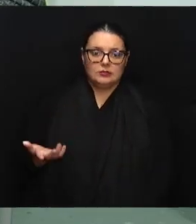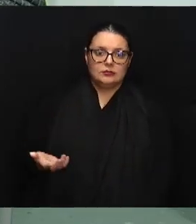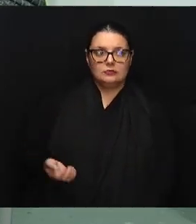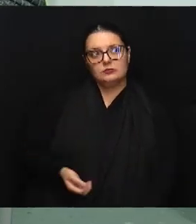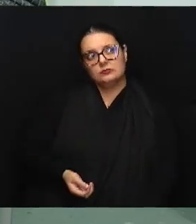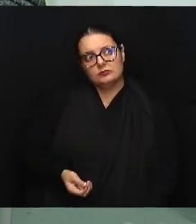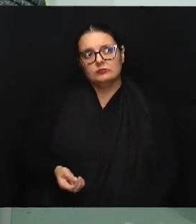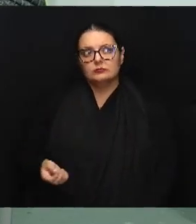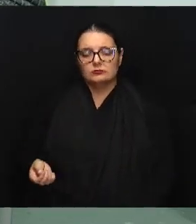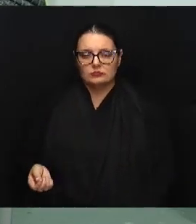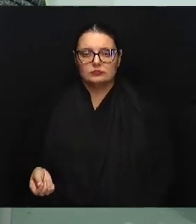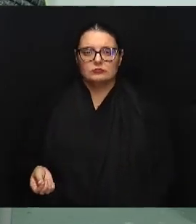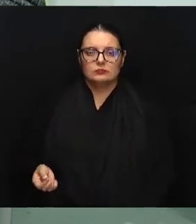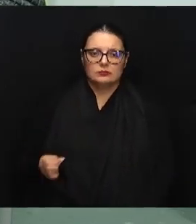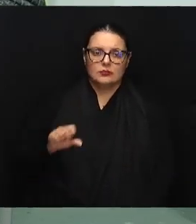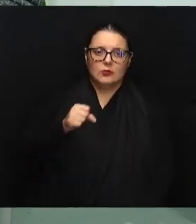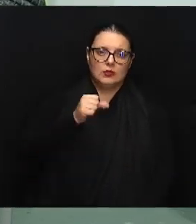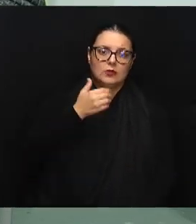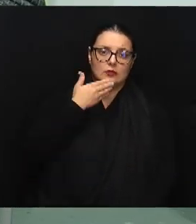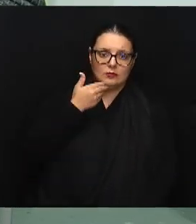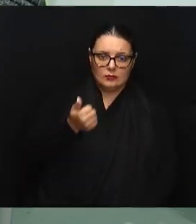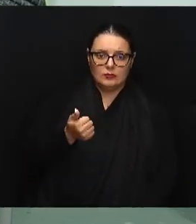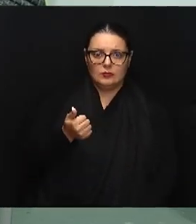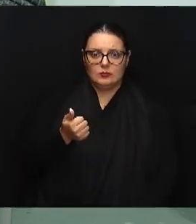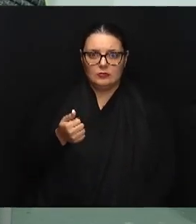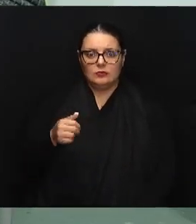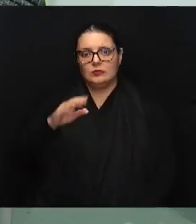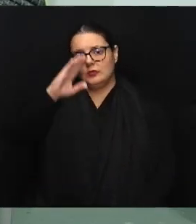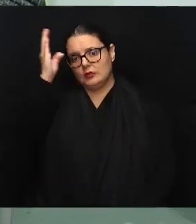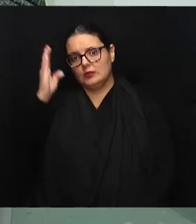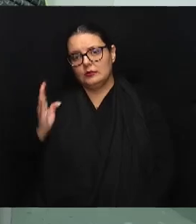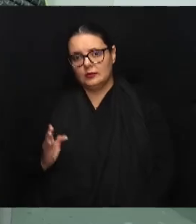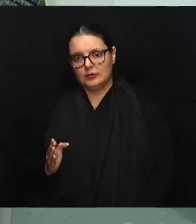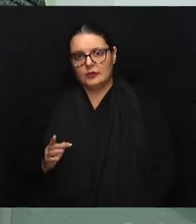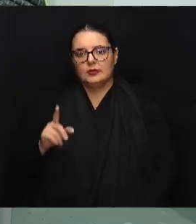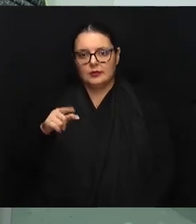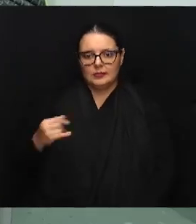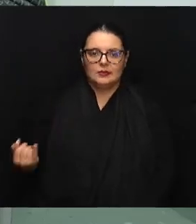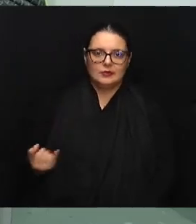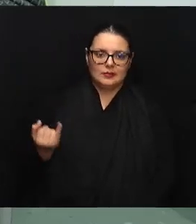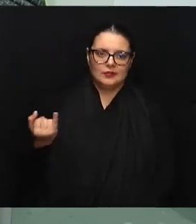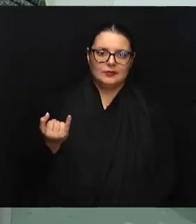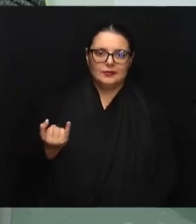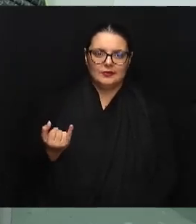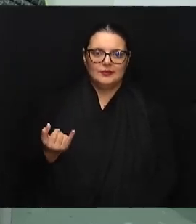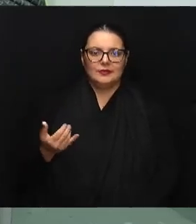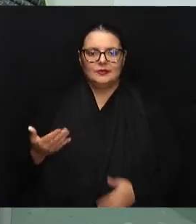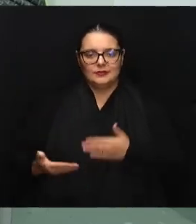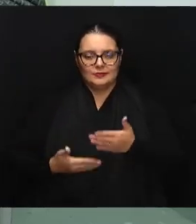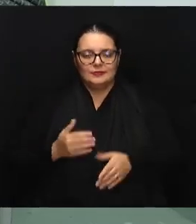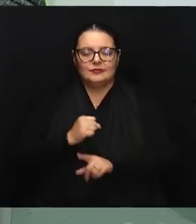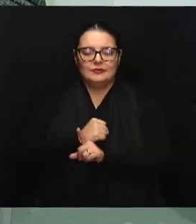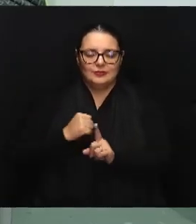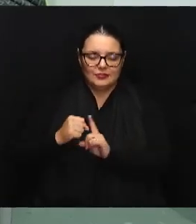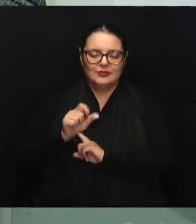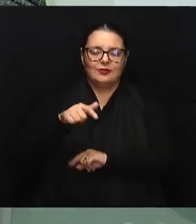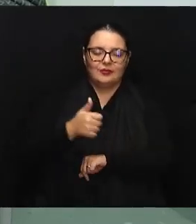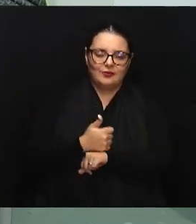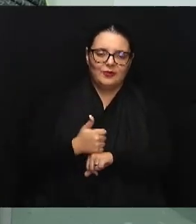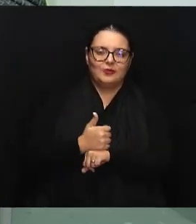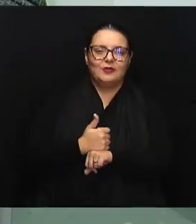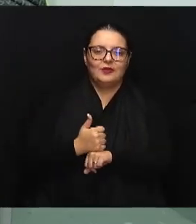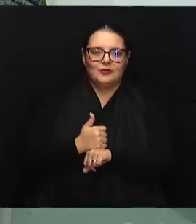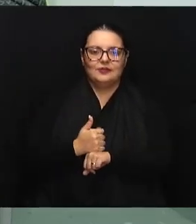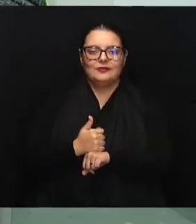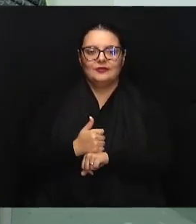vamos colocar, entre os 8 melhores do Brasil. Então vale a pena fazer serviço social, que é uma profissão que